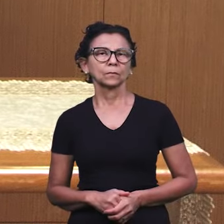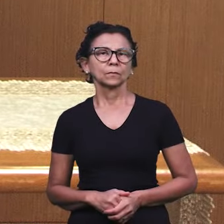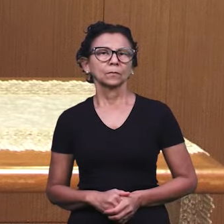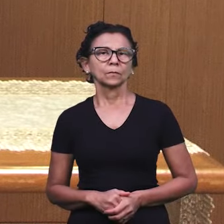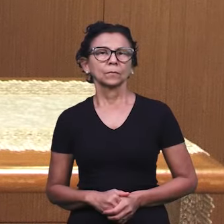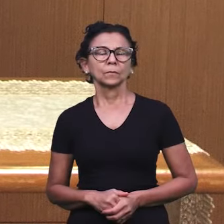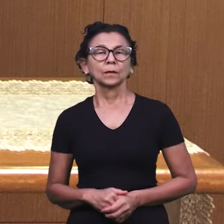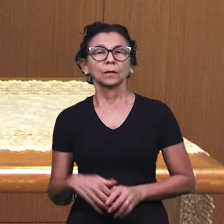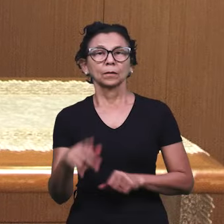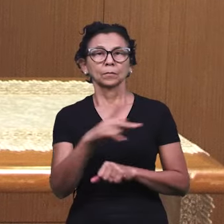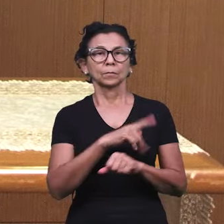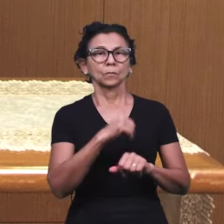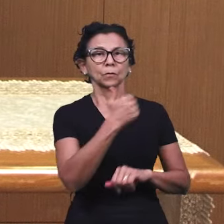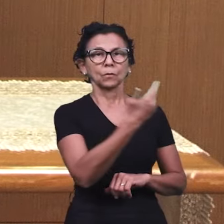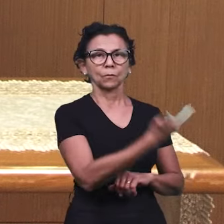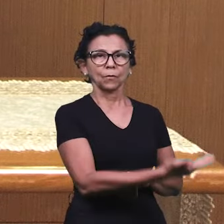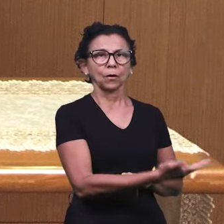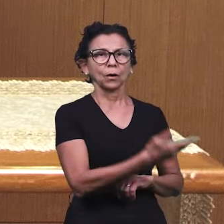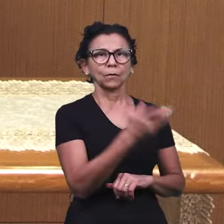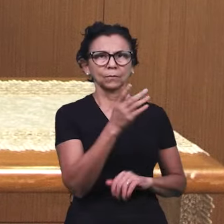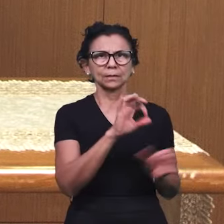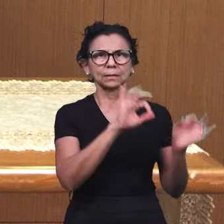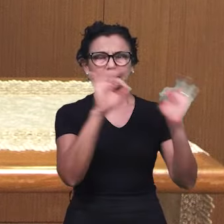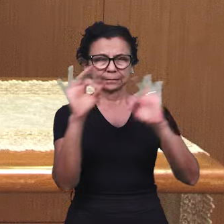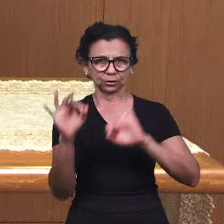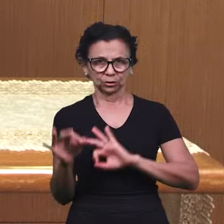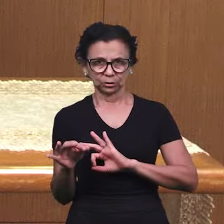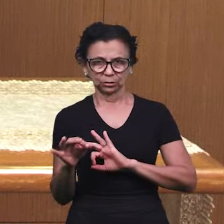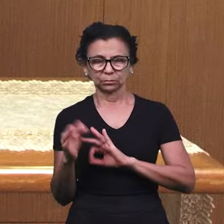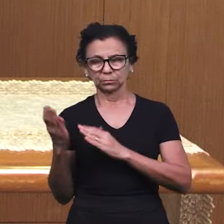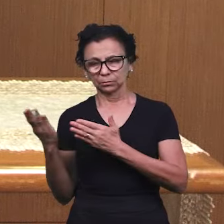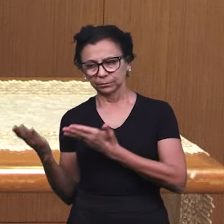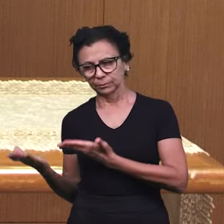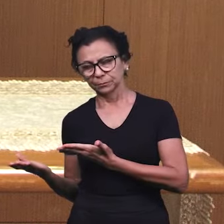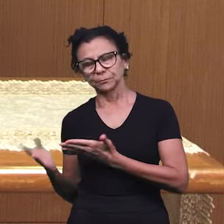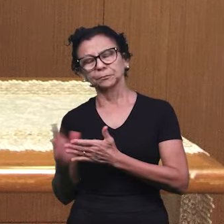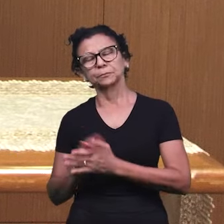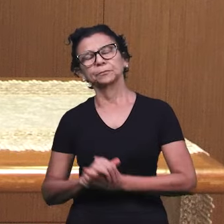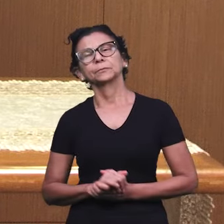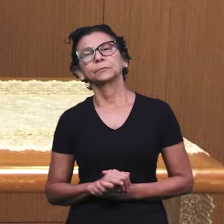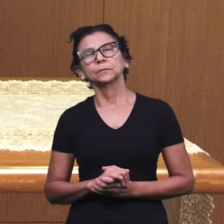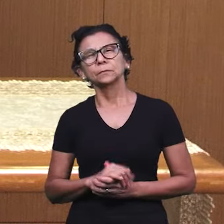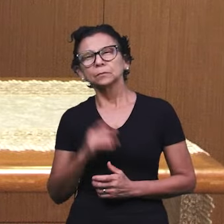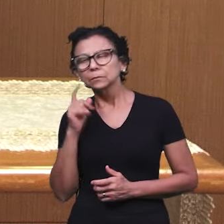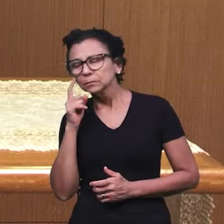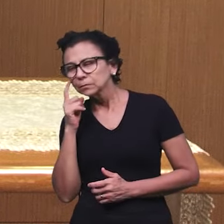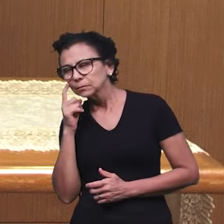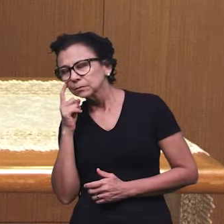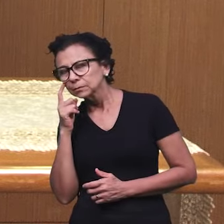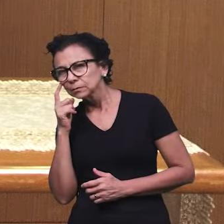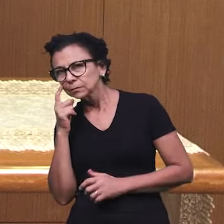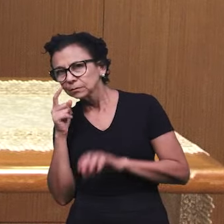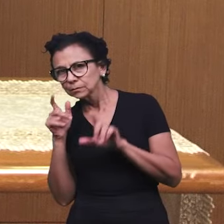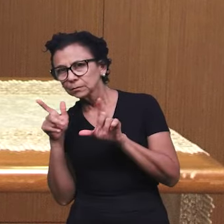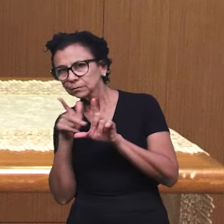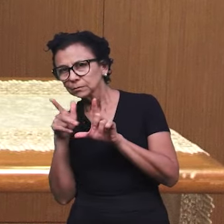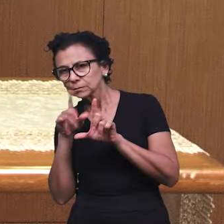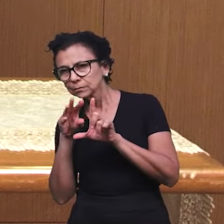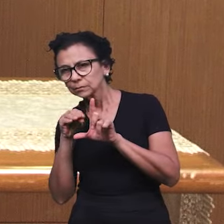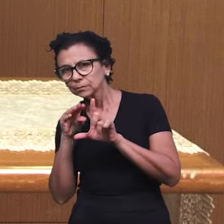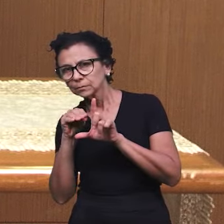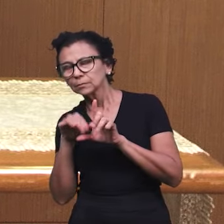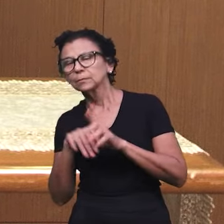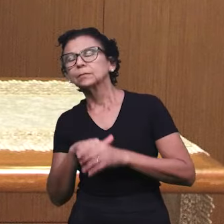você que está nos assistindo, você está no exterior, está o QR Code, né, para você fazer contato, para um